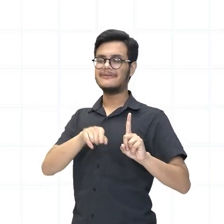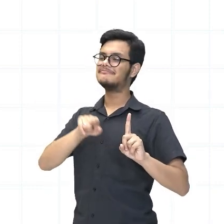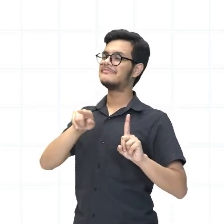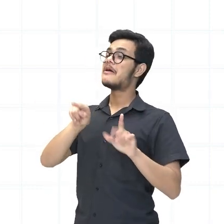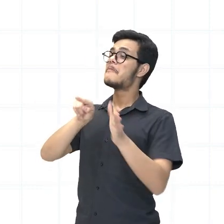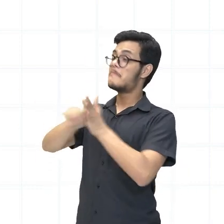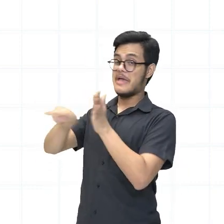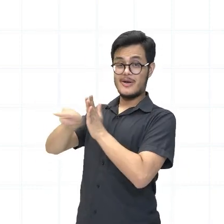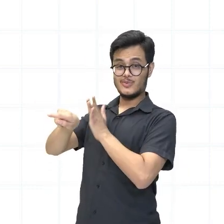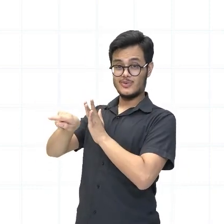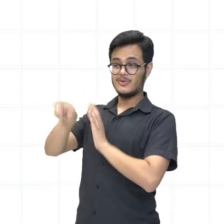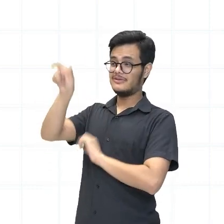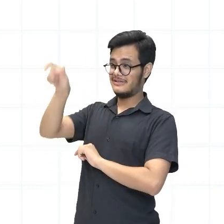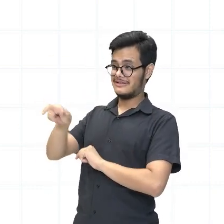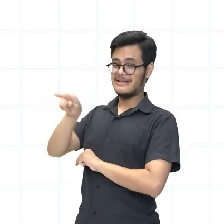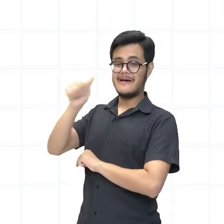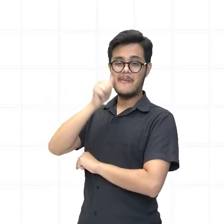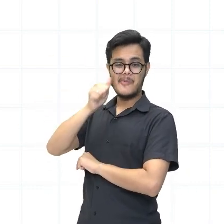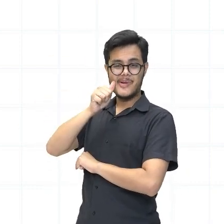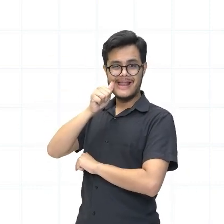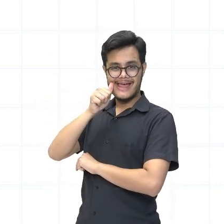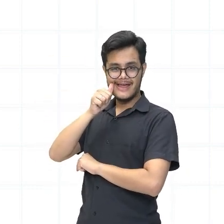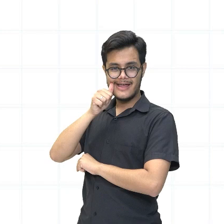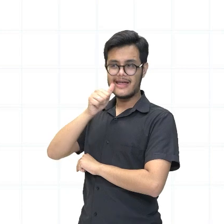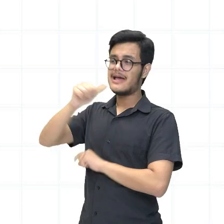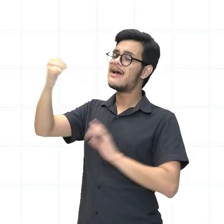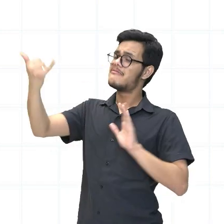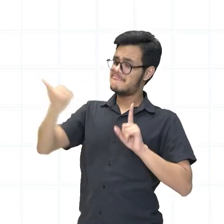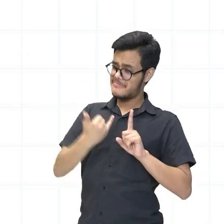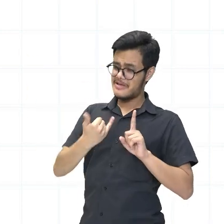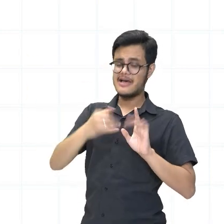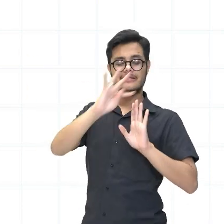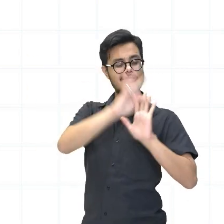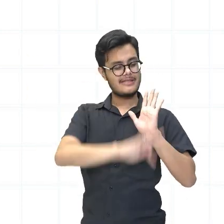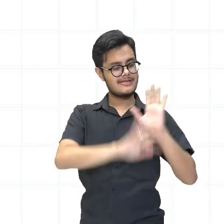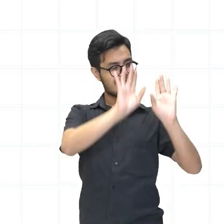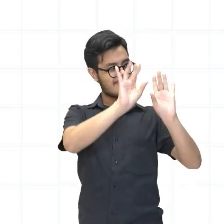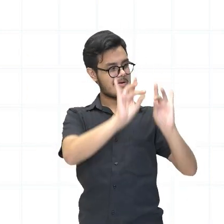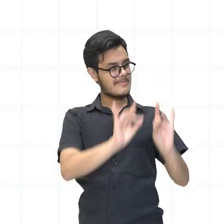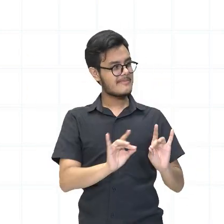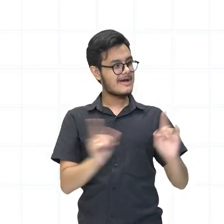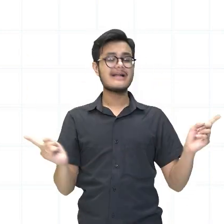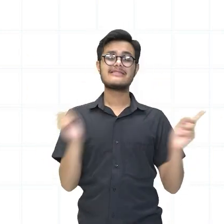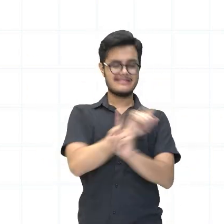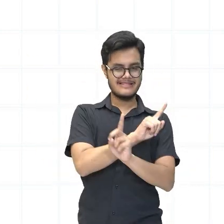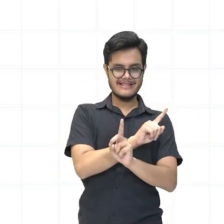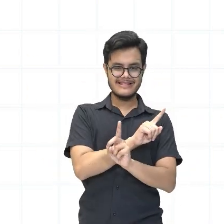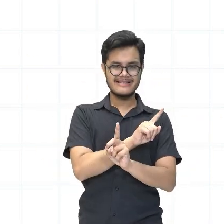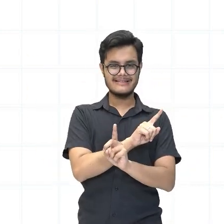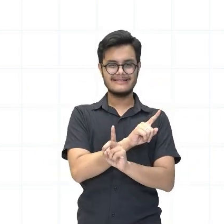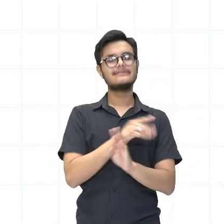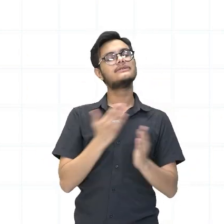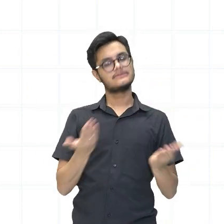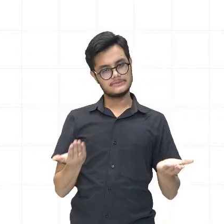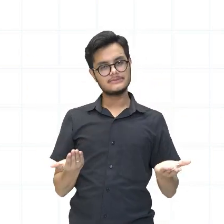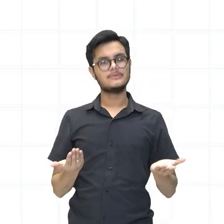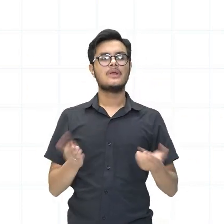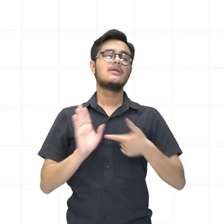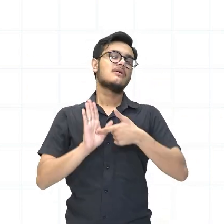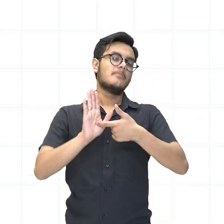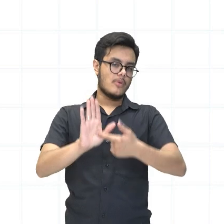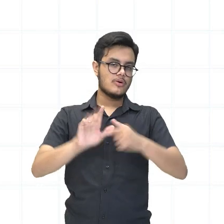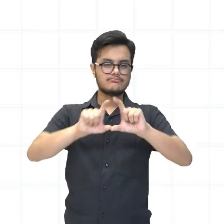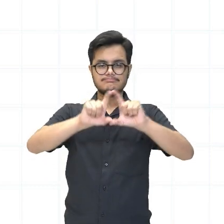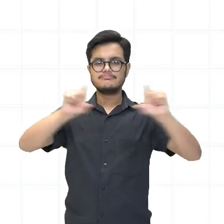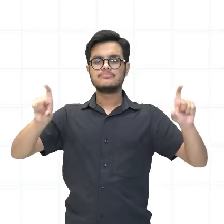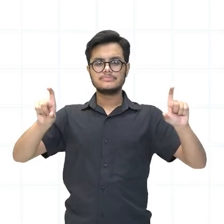entrevista, pegou as falas da Marlene e transcreveu diretamente no texto da reportagem, claro, destacou,